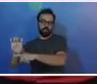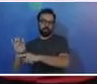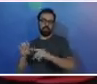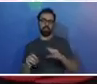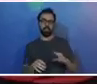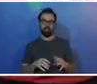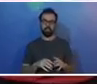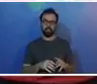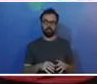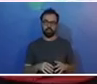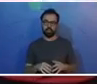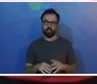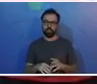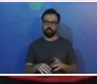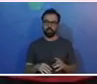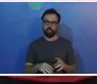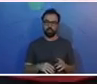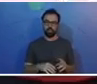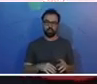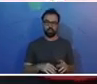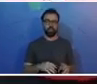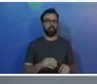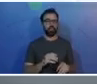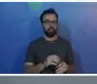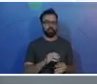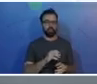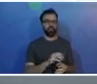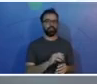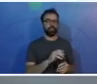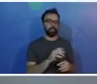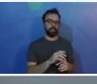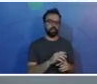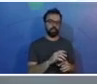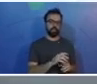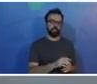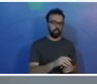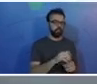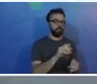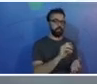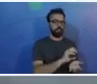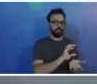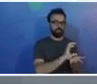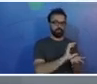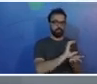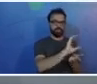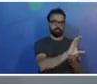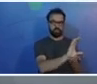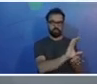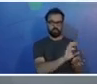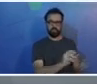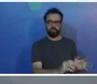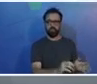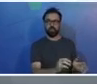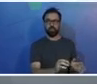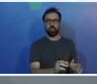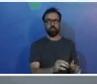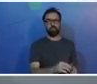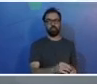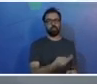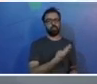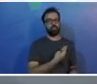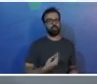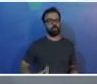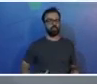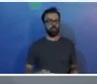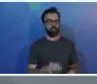tem como, é o que ele está ali para fazer, melhorias. Então ele tem que financiar, ele tem que fornecer dinheiro para